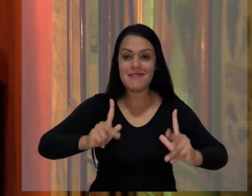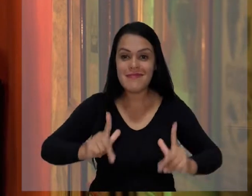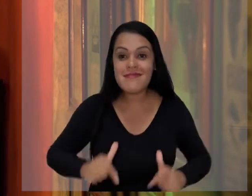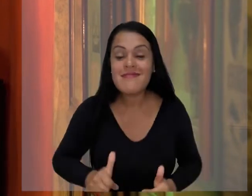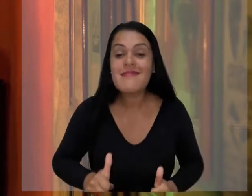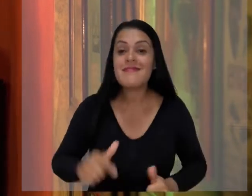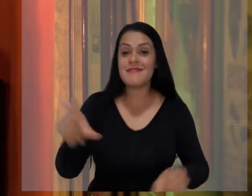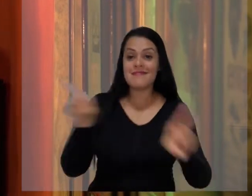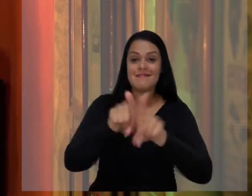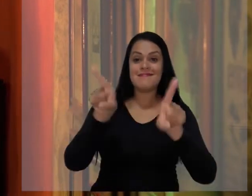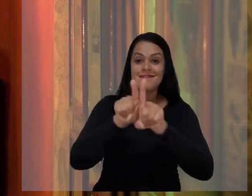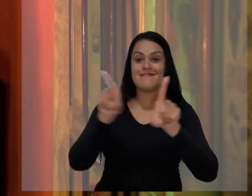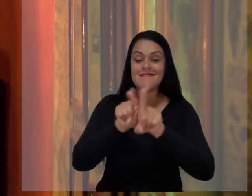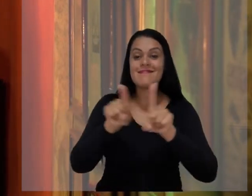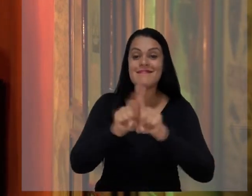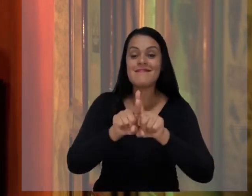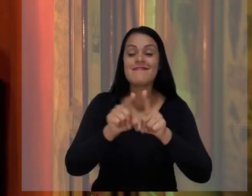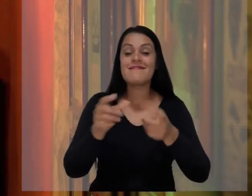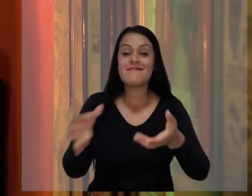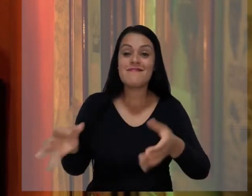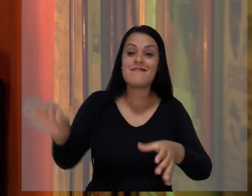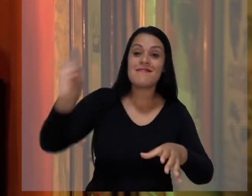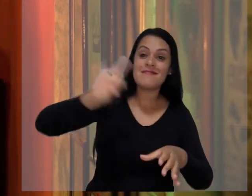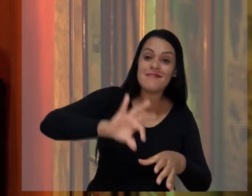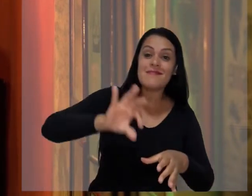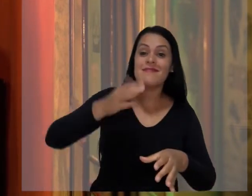alma. E tu põe também uma xícara de